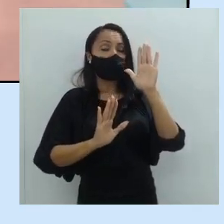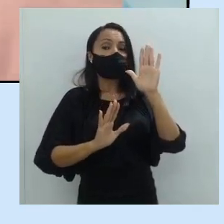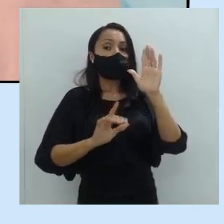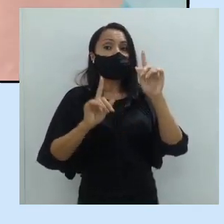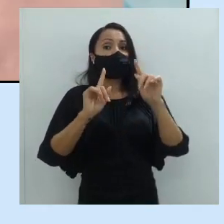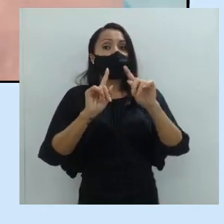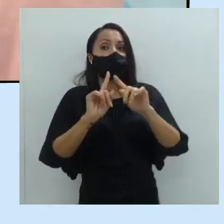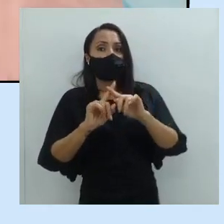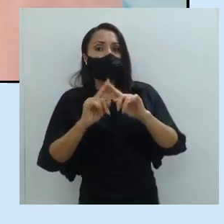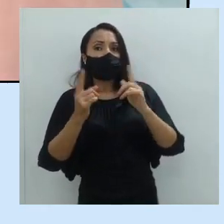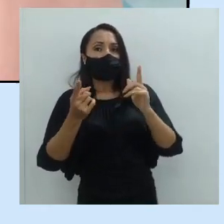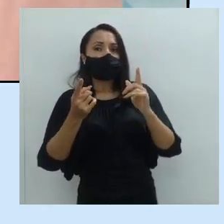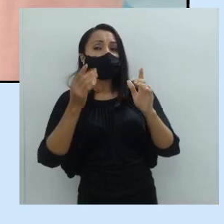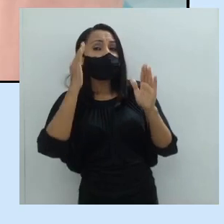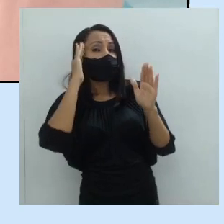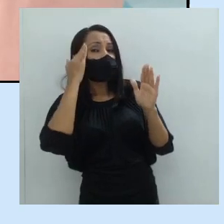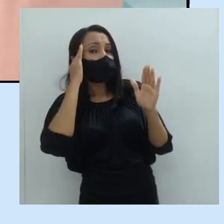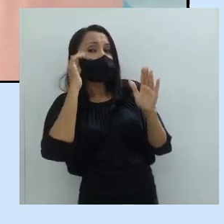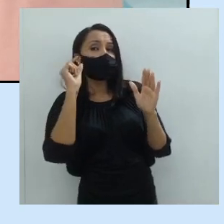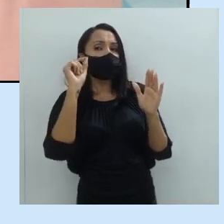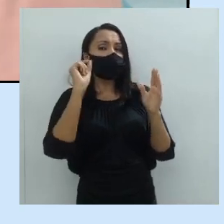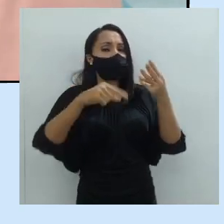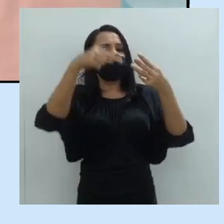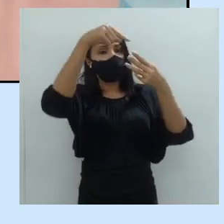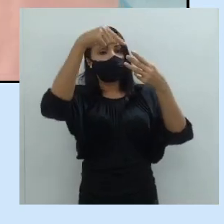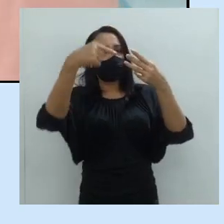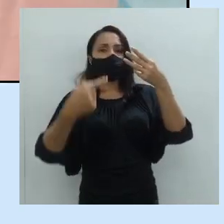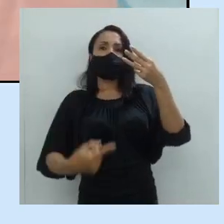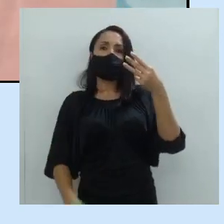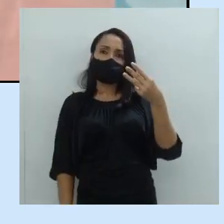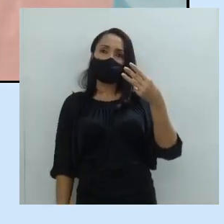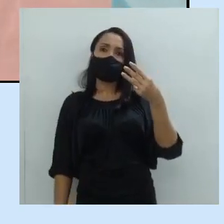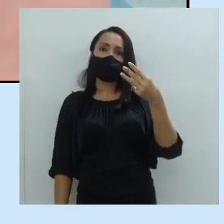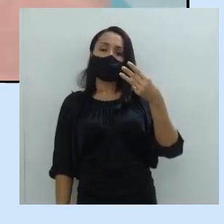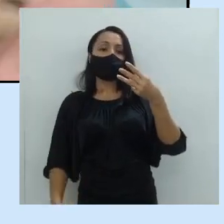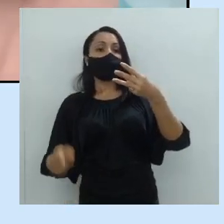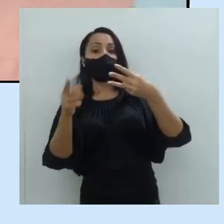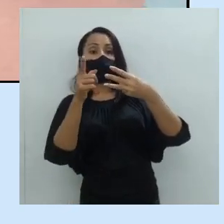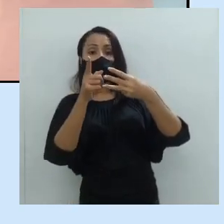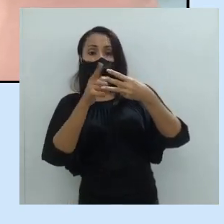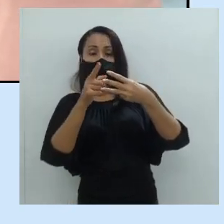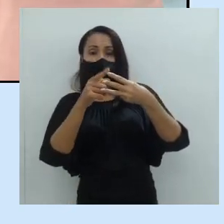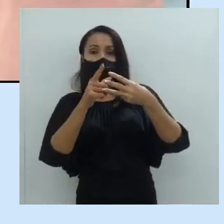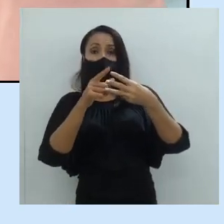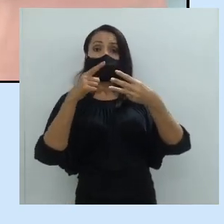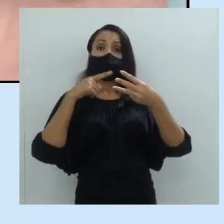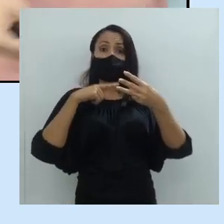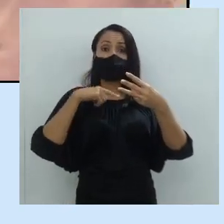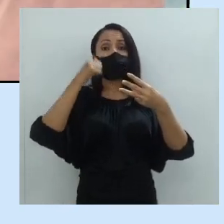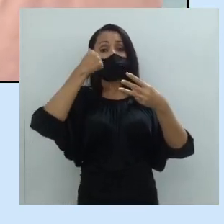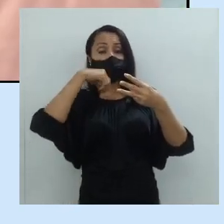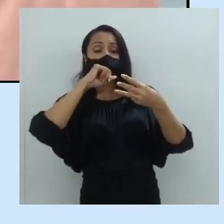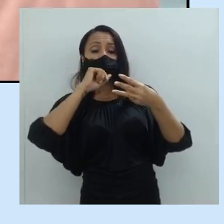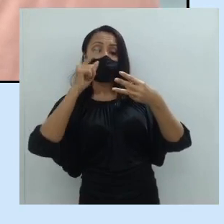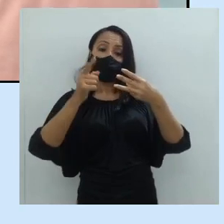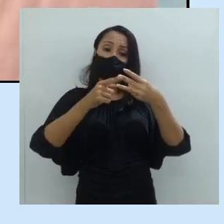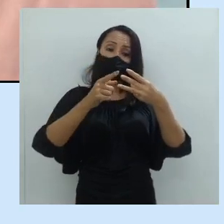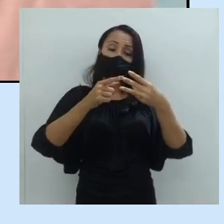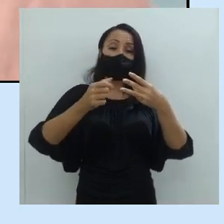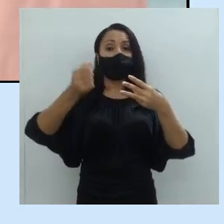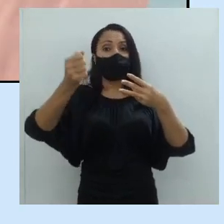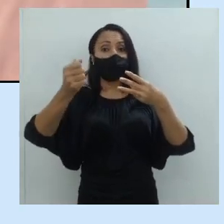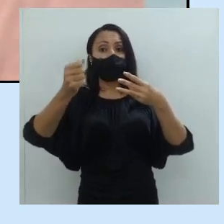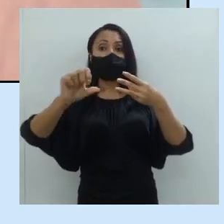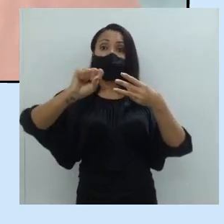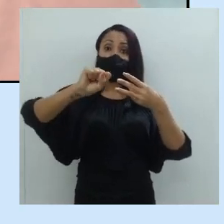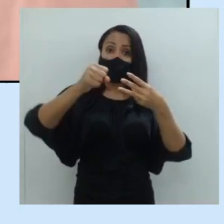gente pressupõe esses três pontos, não é isso? Quais são, de novo? Você tem uma mãe, o carro dela